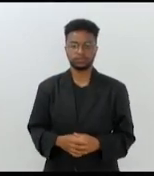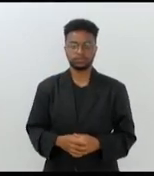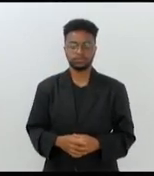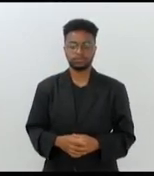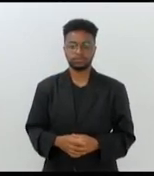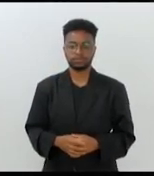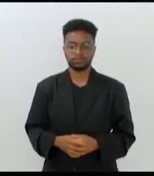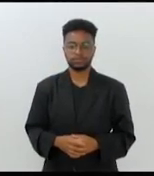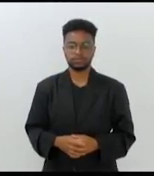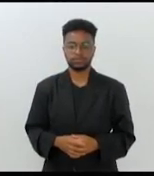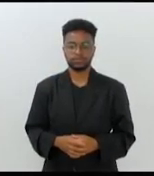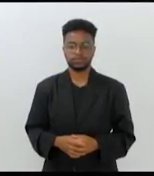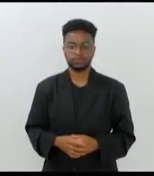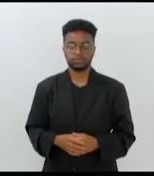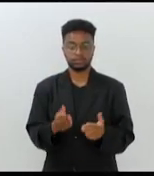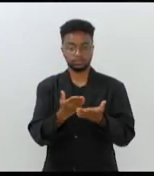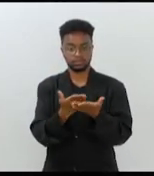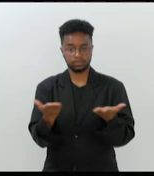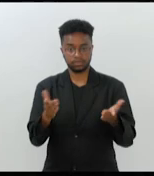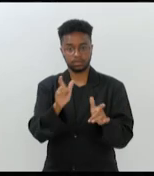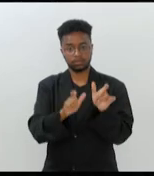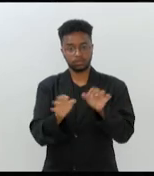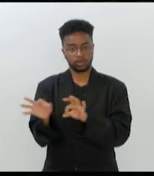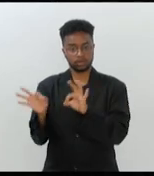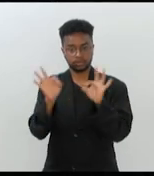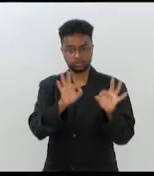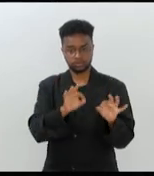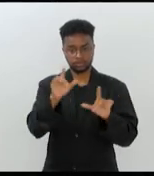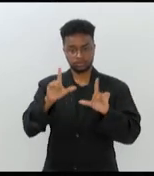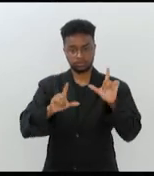auditivos, senhoras e senhores telespectadores.